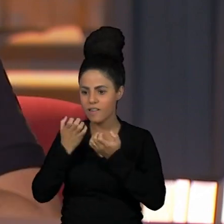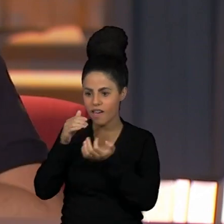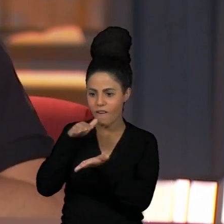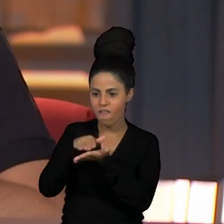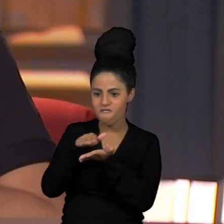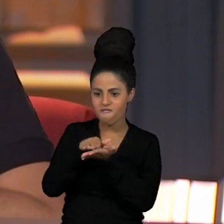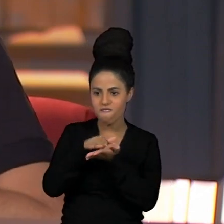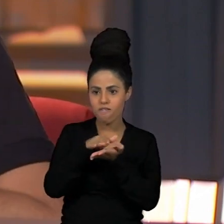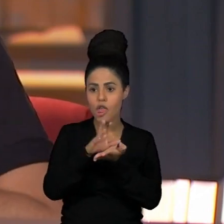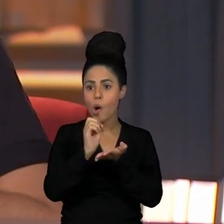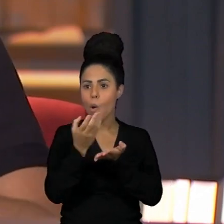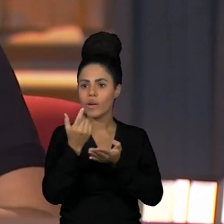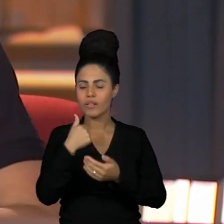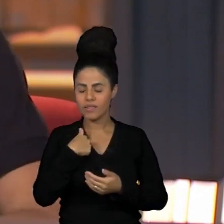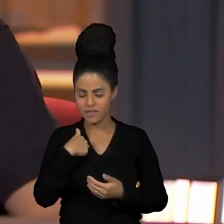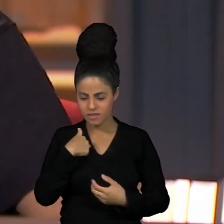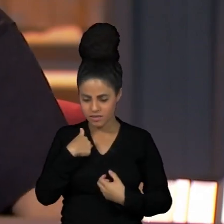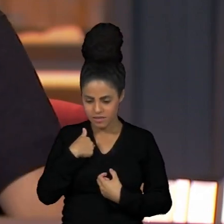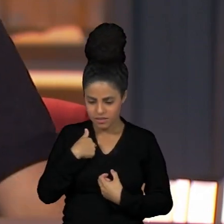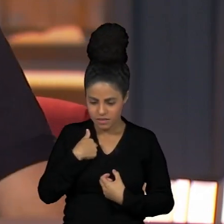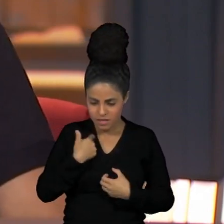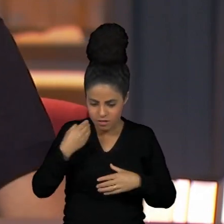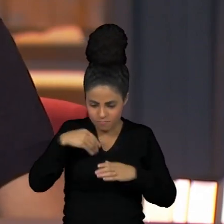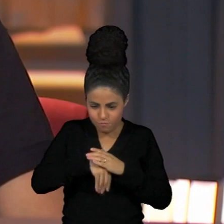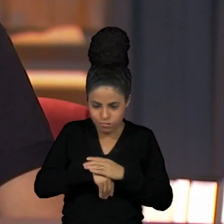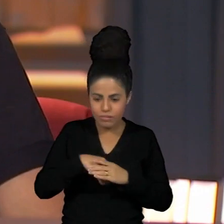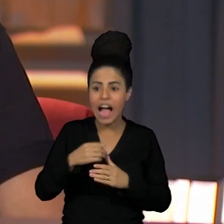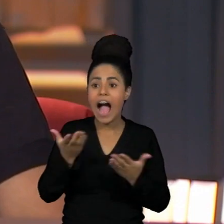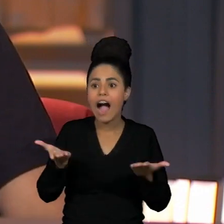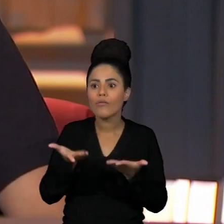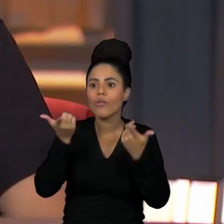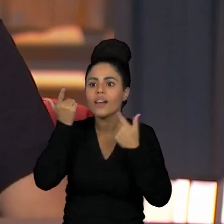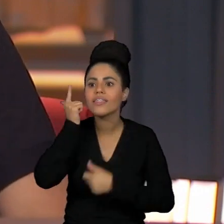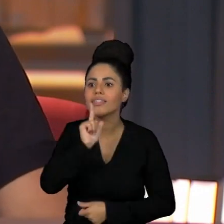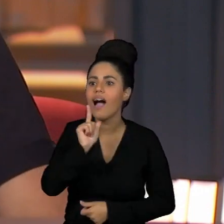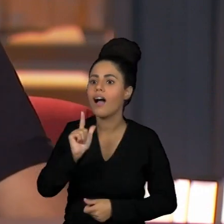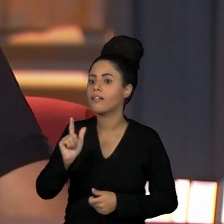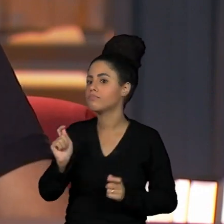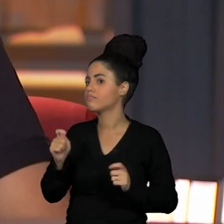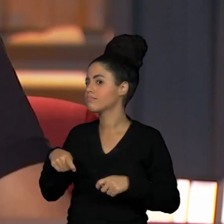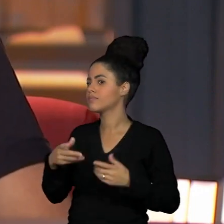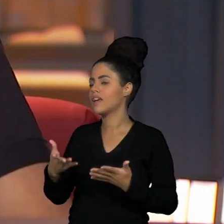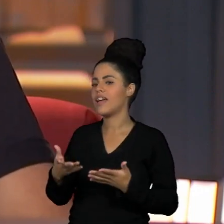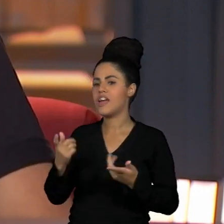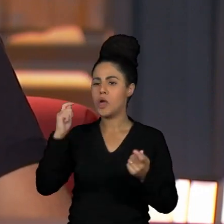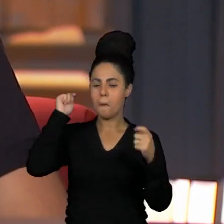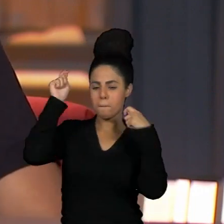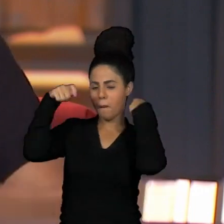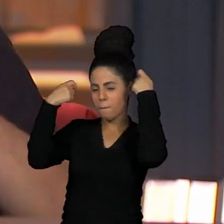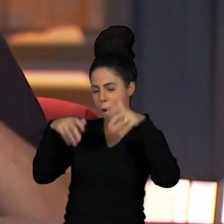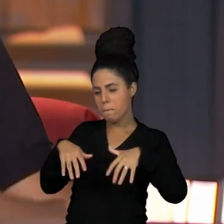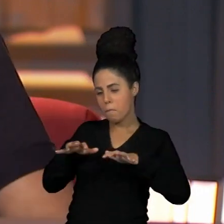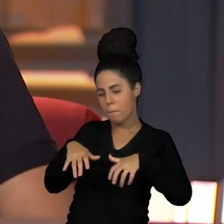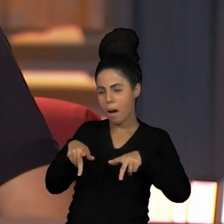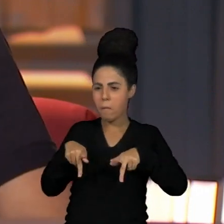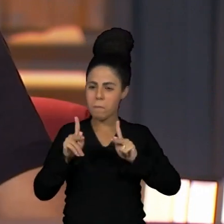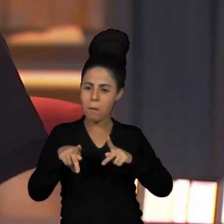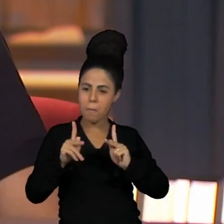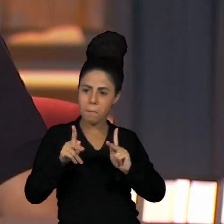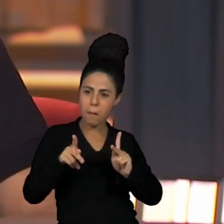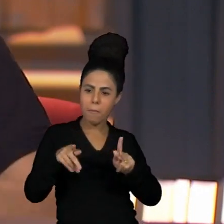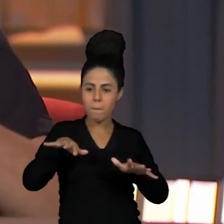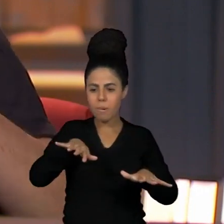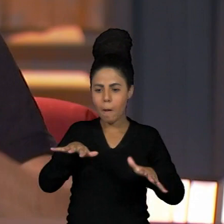eu guardava dentro de mim, eu via a possibilidade de conquistar agora. Então eu ia pro baile funk final de semana, lá no